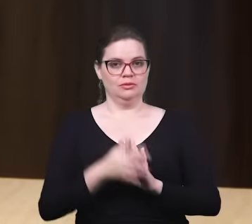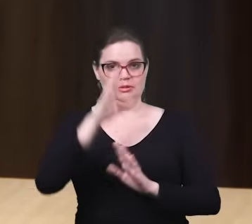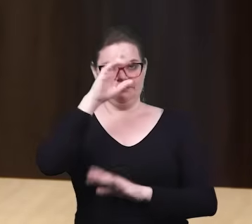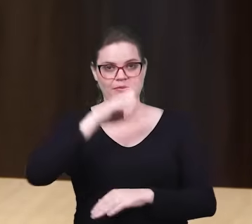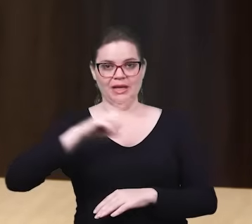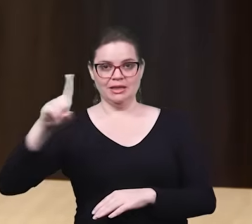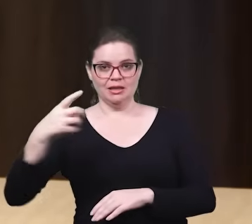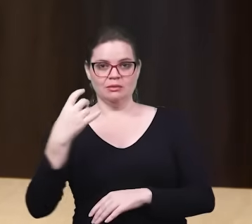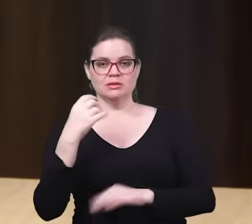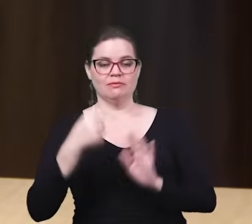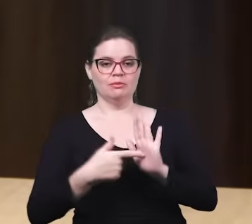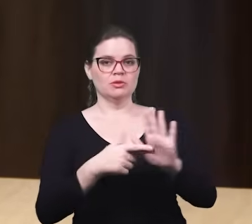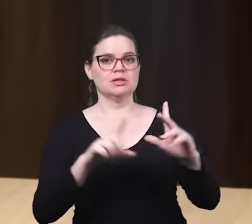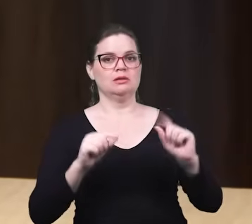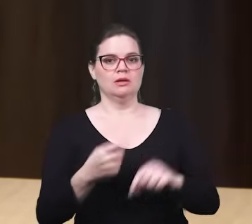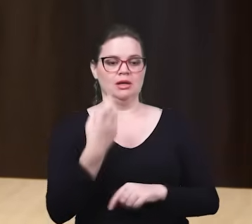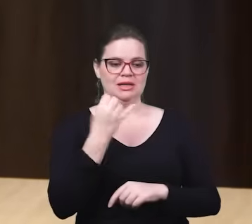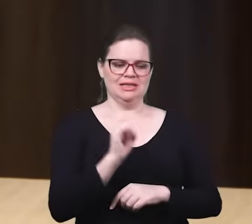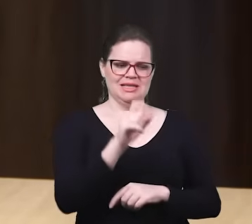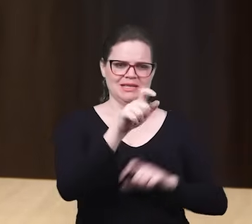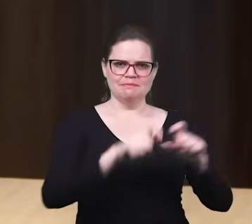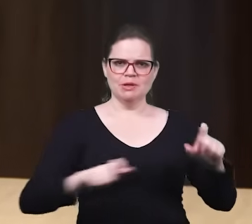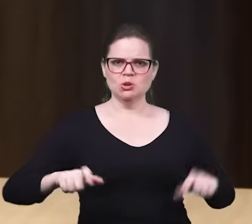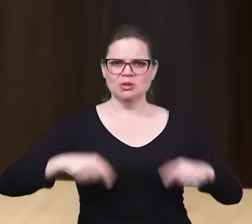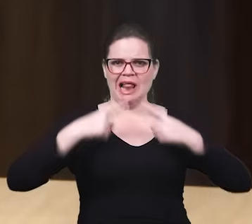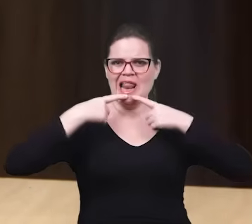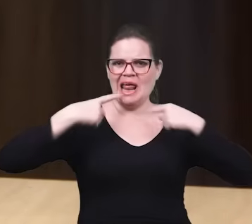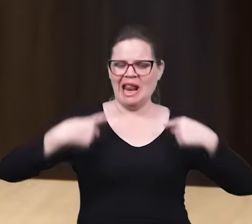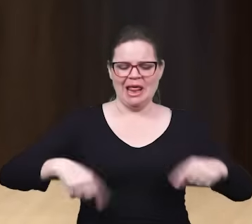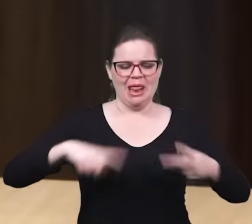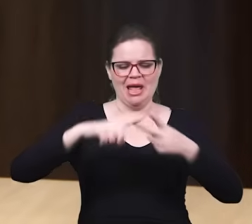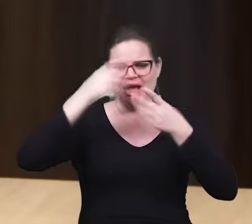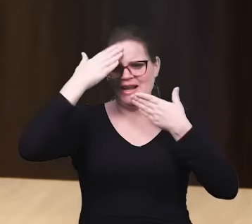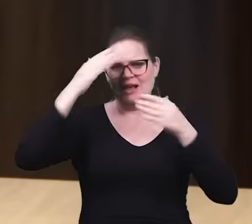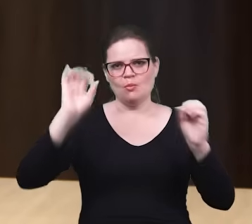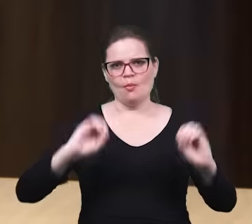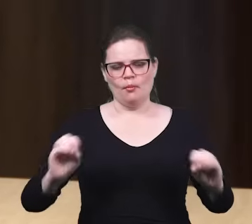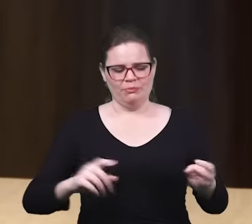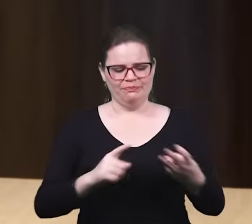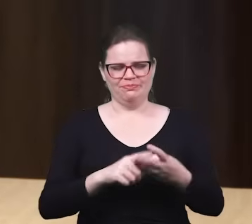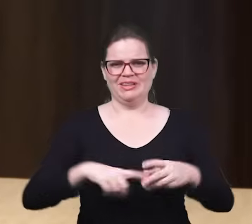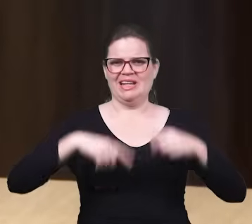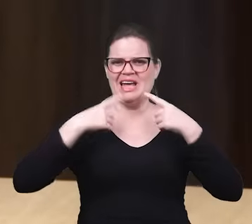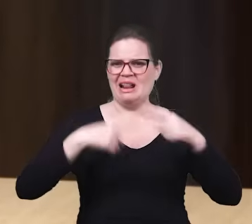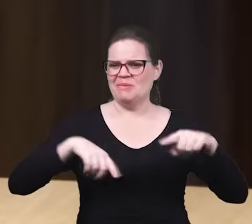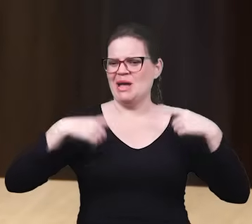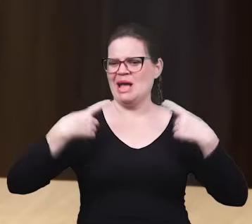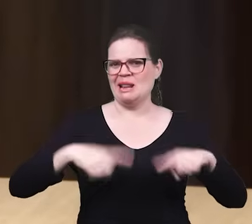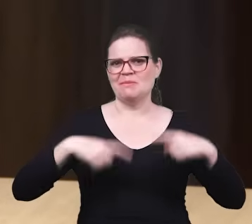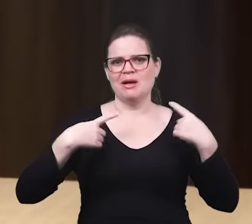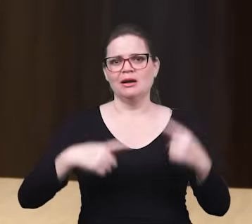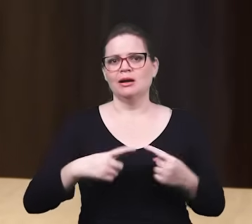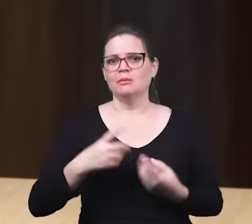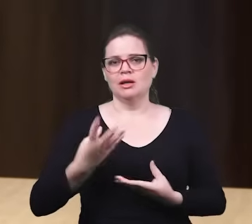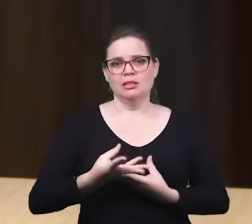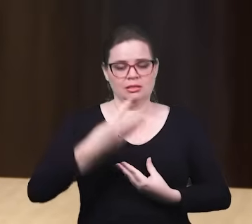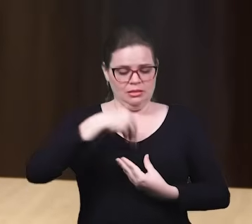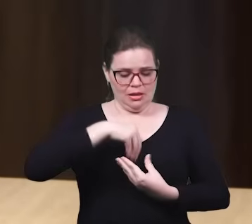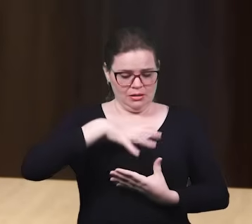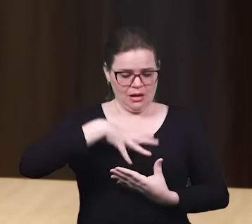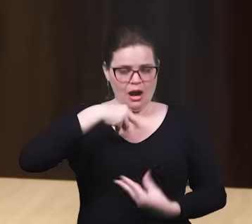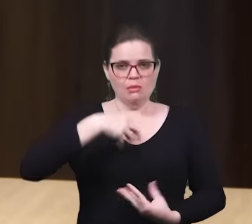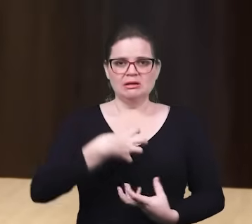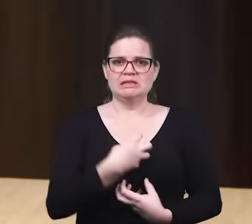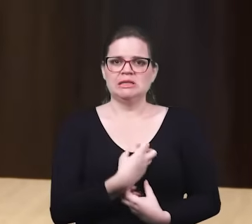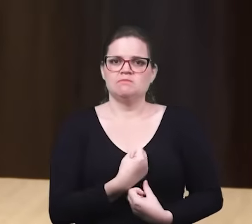na murmuração, na falta de gratidão, reclamando, se queixando, vive esse